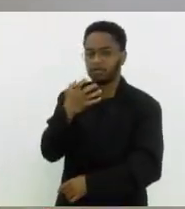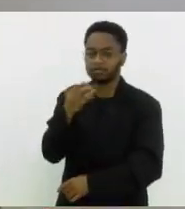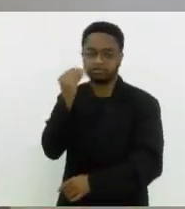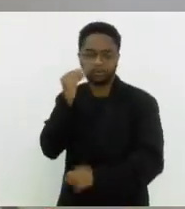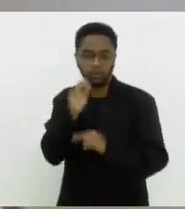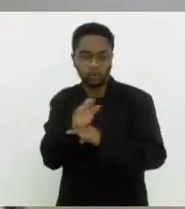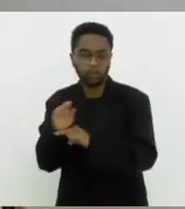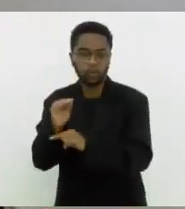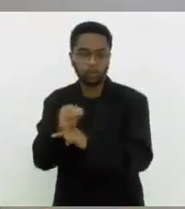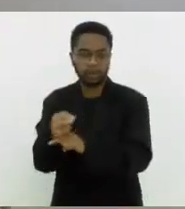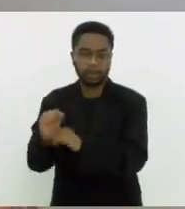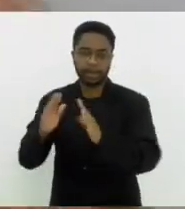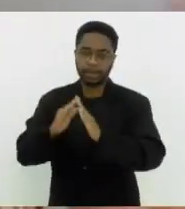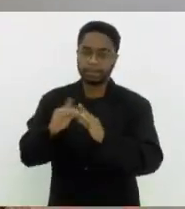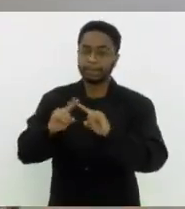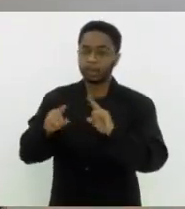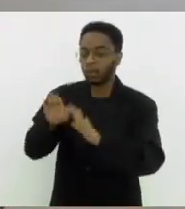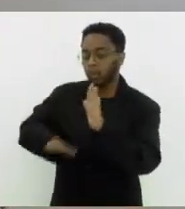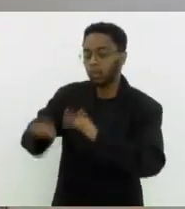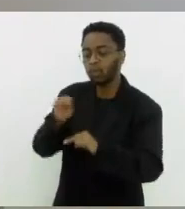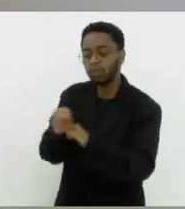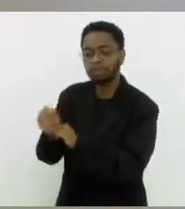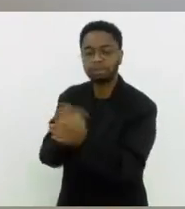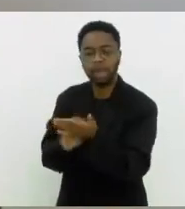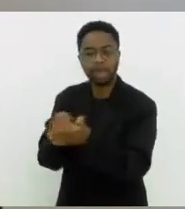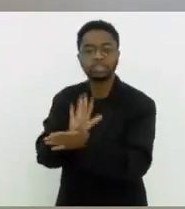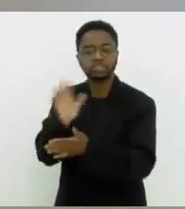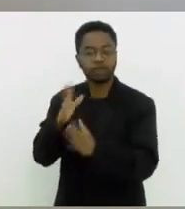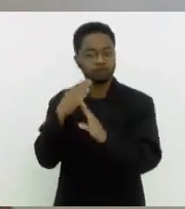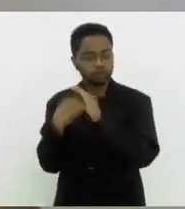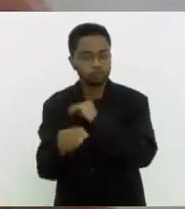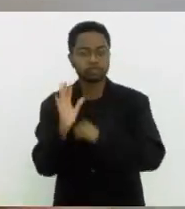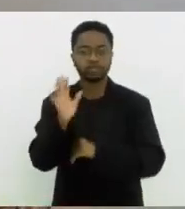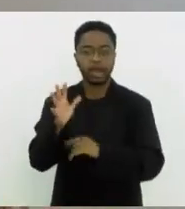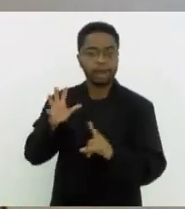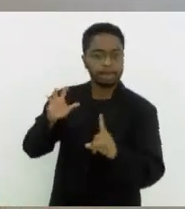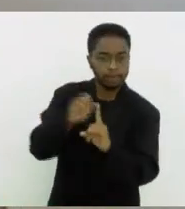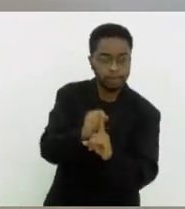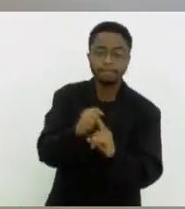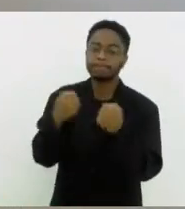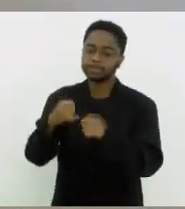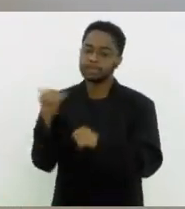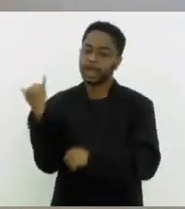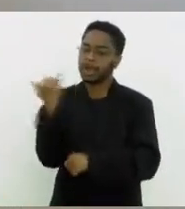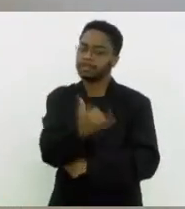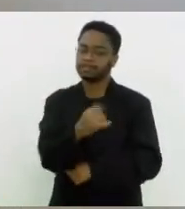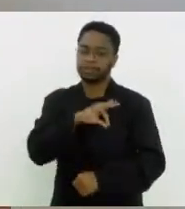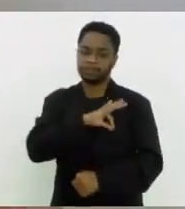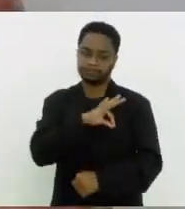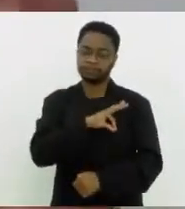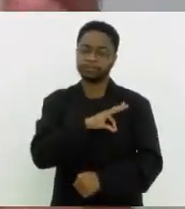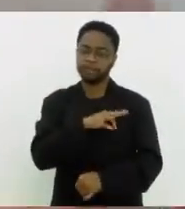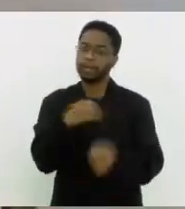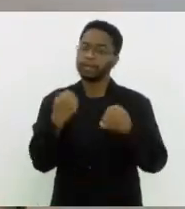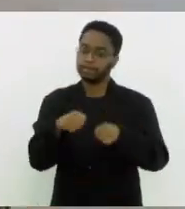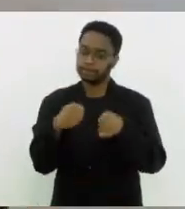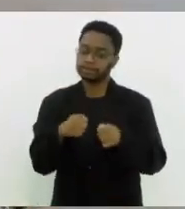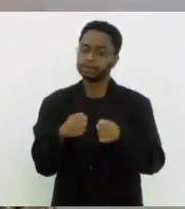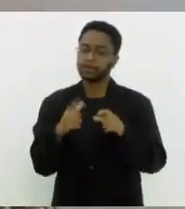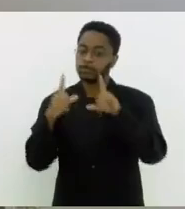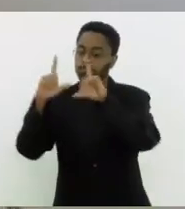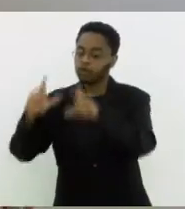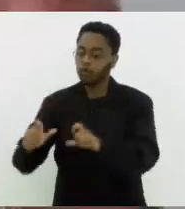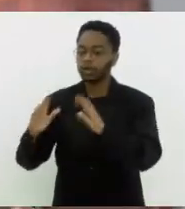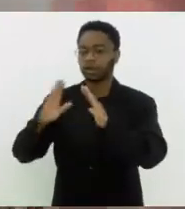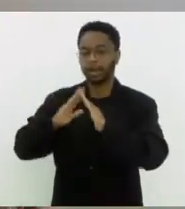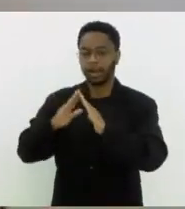os cuidados, que o muro é baixo, que já fugiram, que já agrediram alguém, tem que informar as autoridades. Tem que fazer foto da